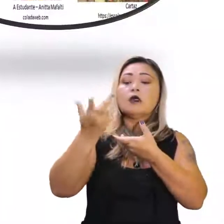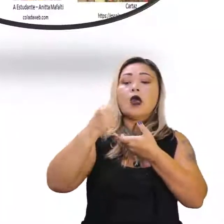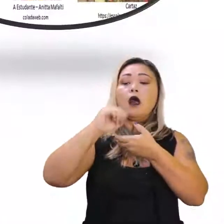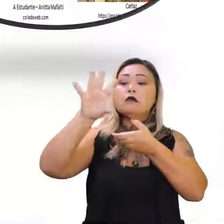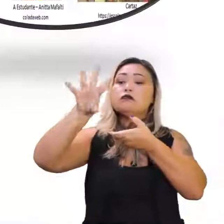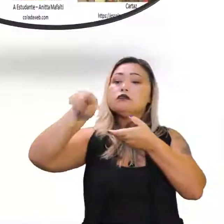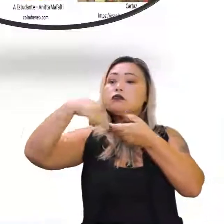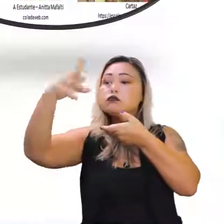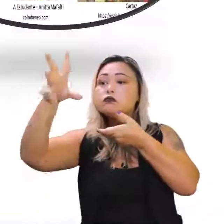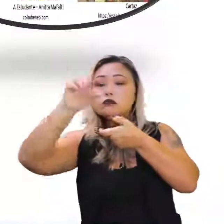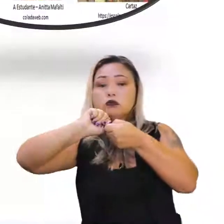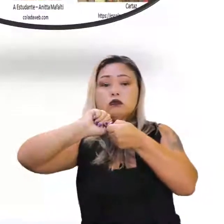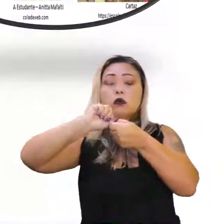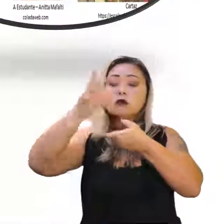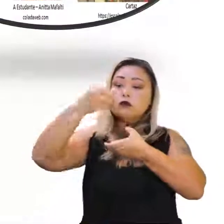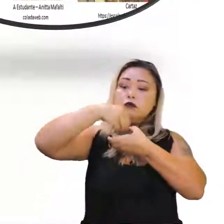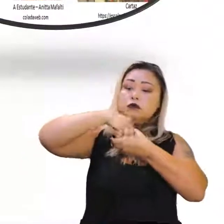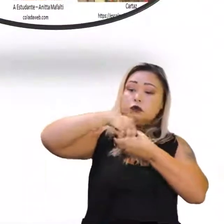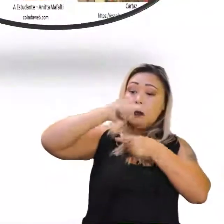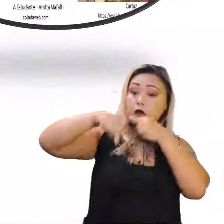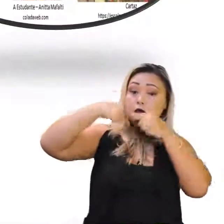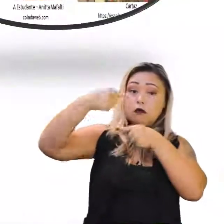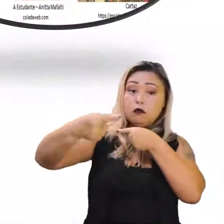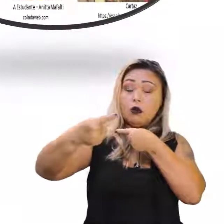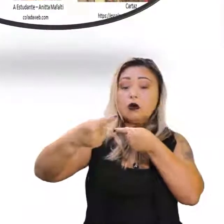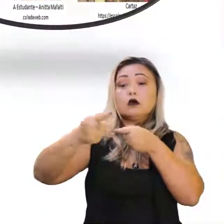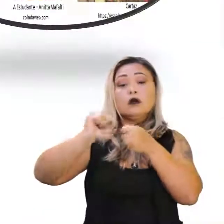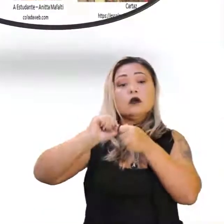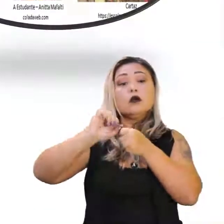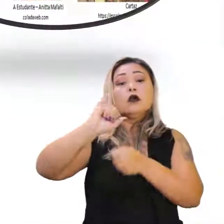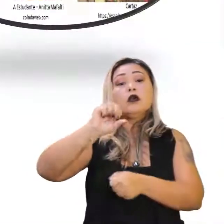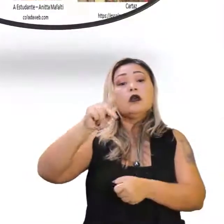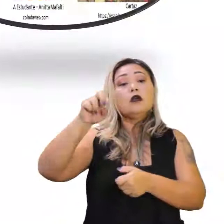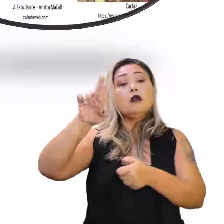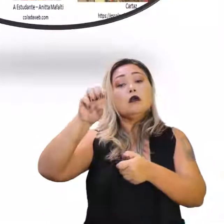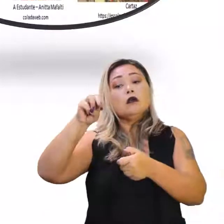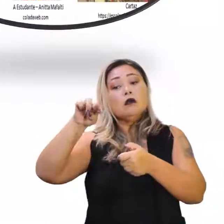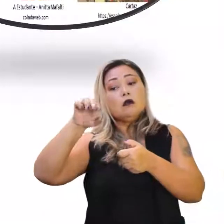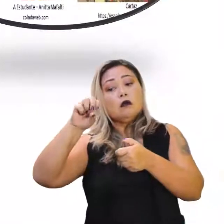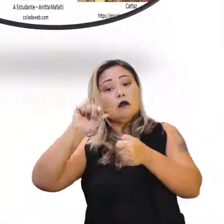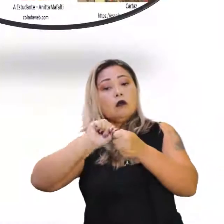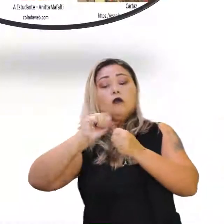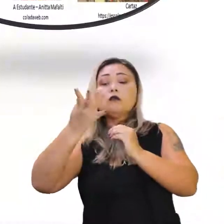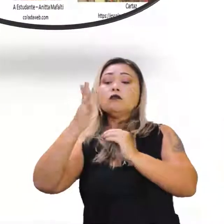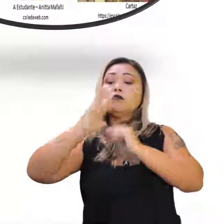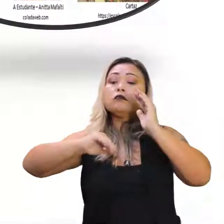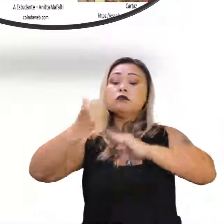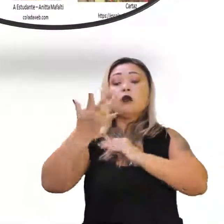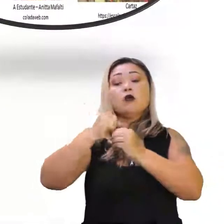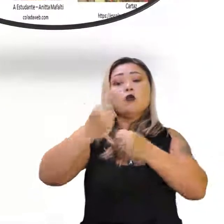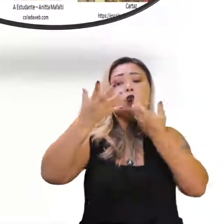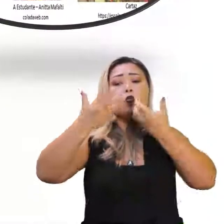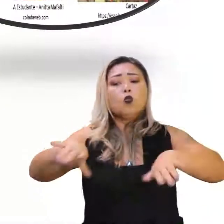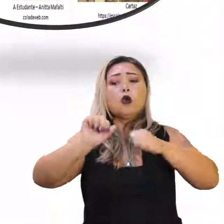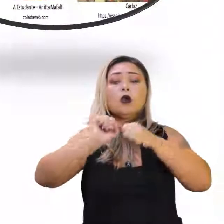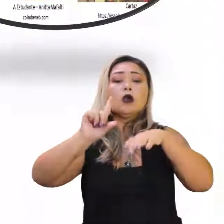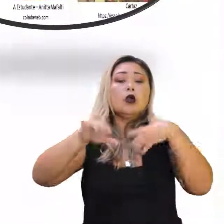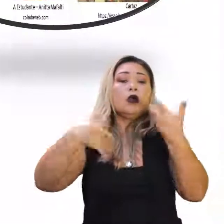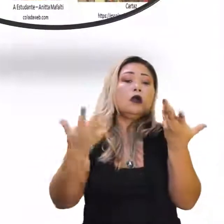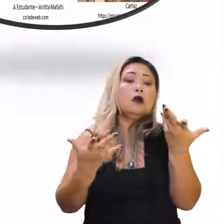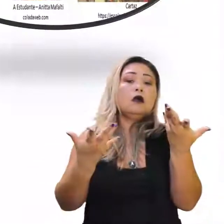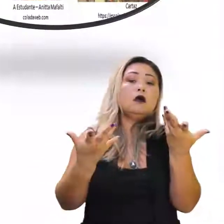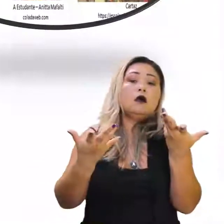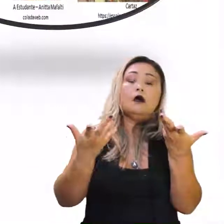o pós-impressionismo e o expressionismo. Professor, fala aí o que foi o impressionismo. O impressionismo. Os artistas não querem apenas